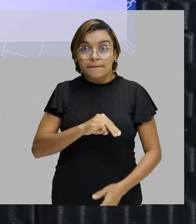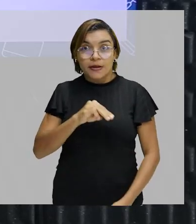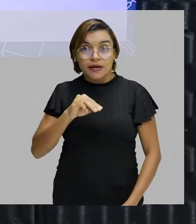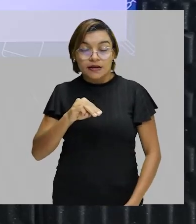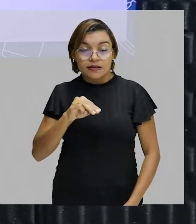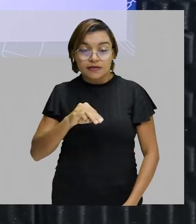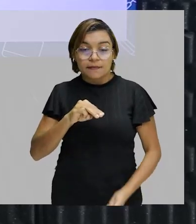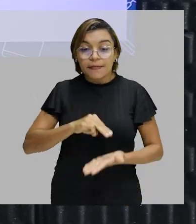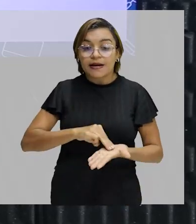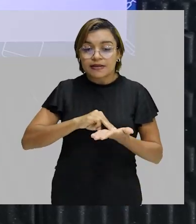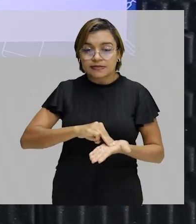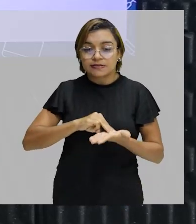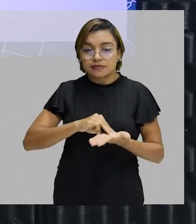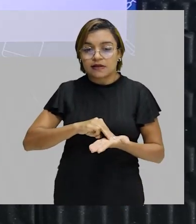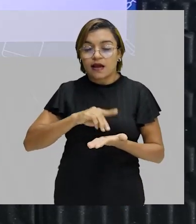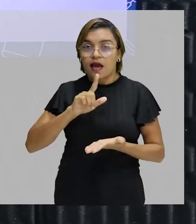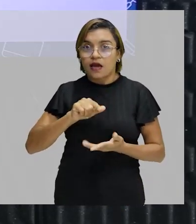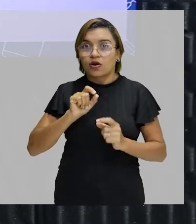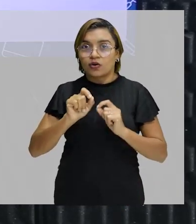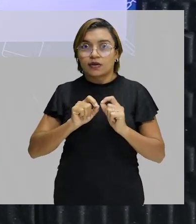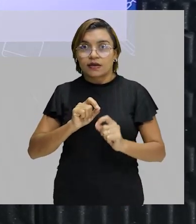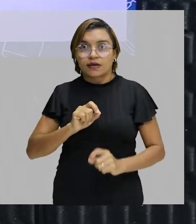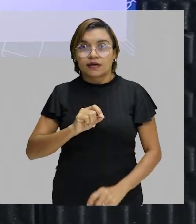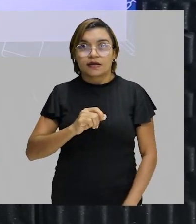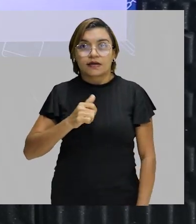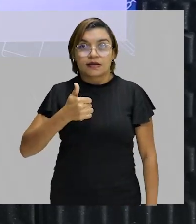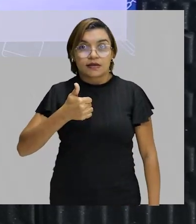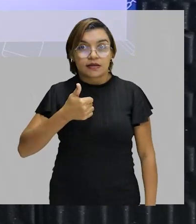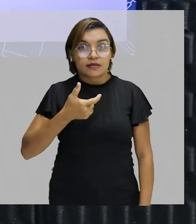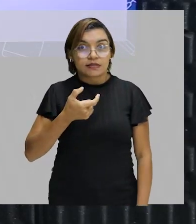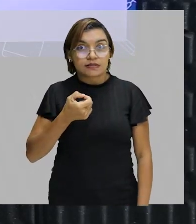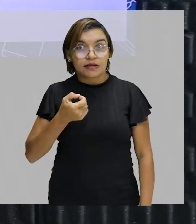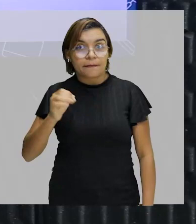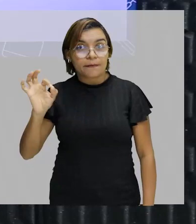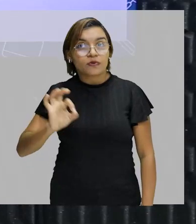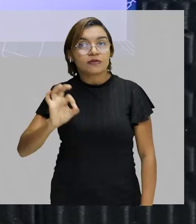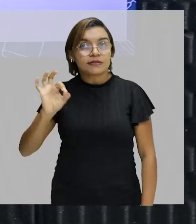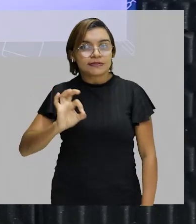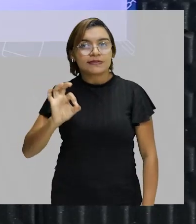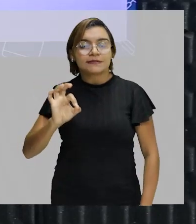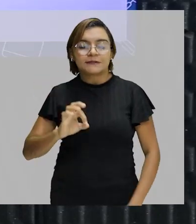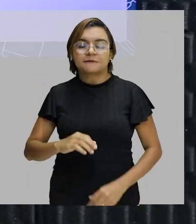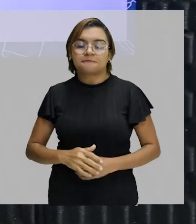vai equivaler a quem? 100%. 100% da massa.